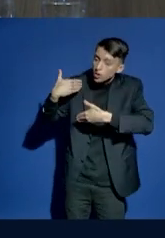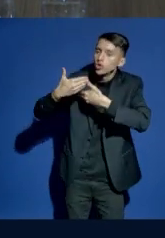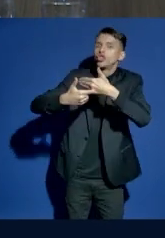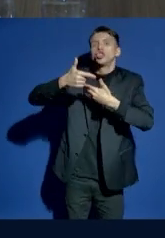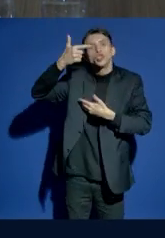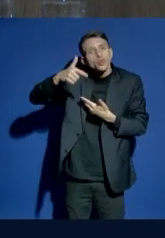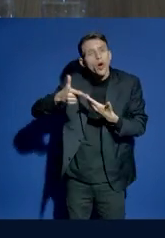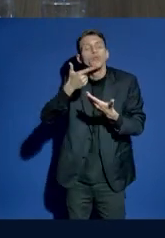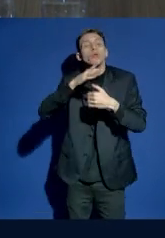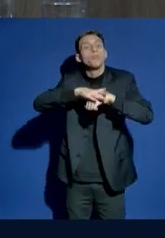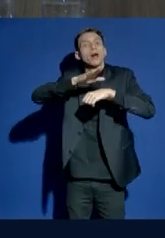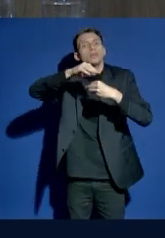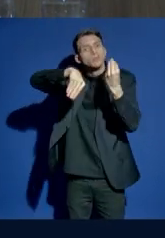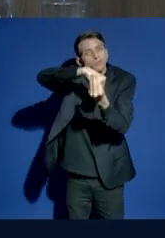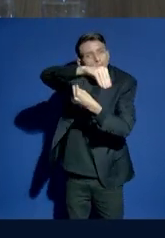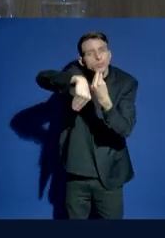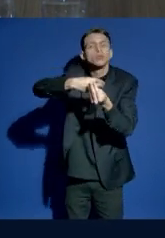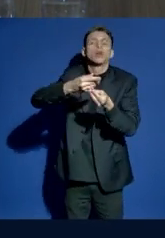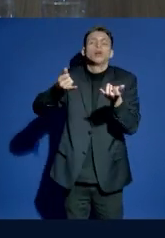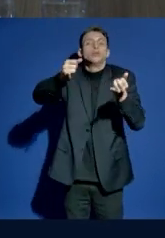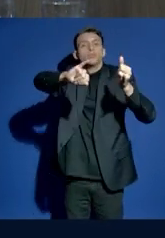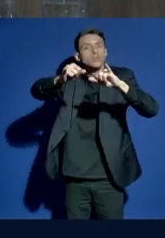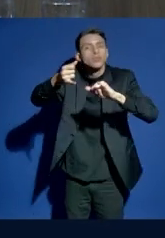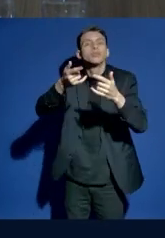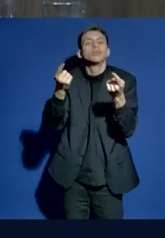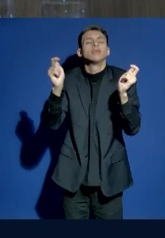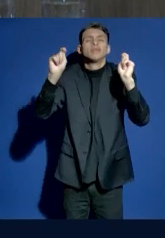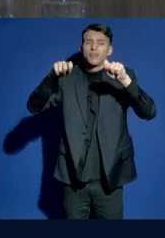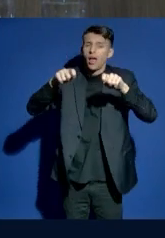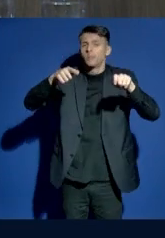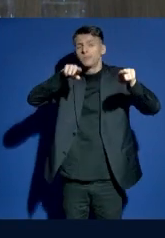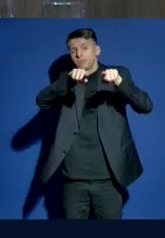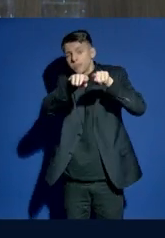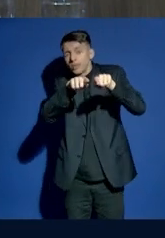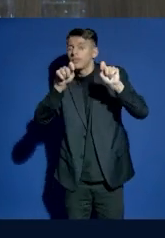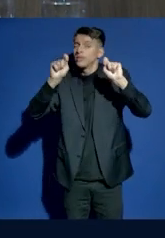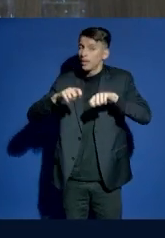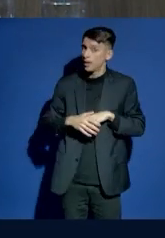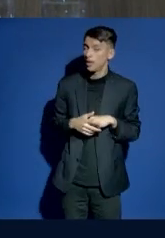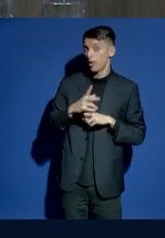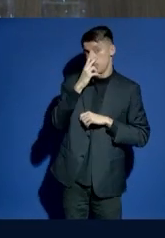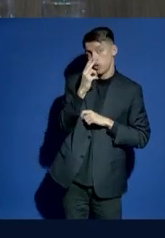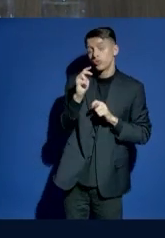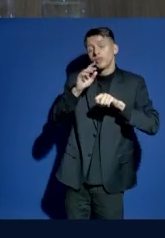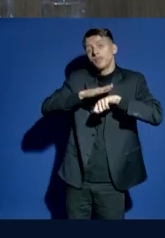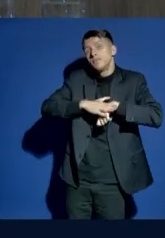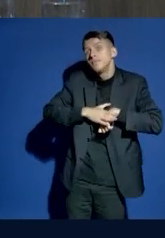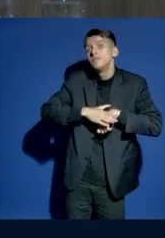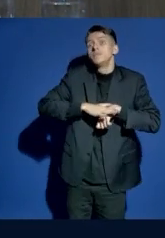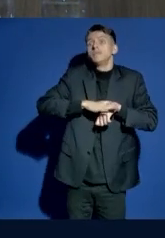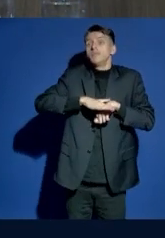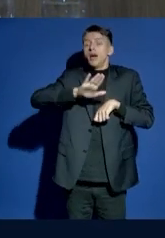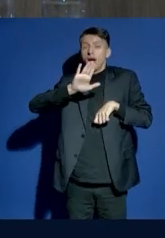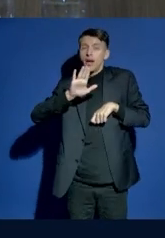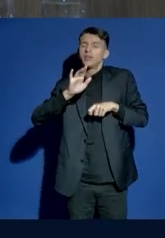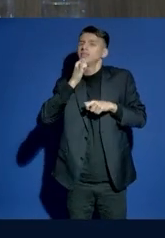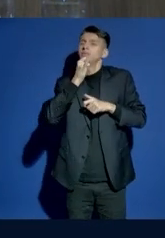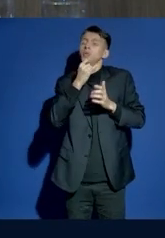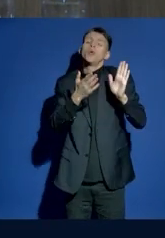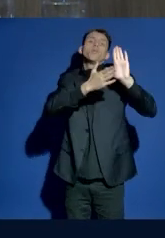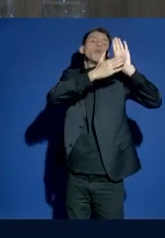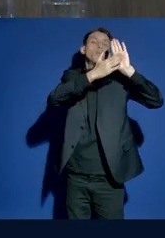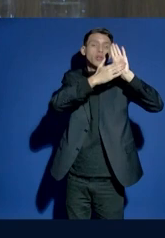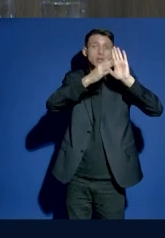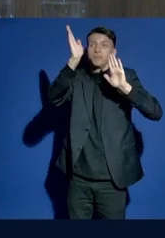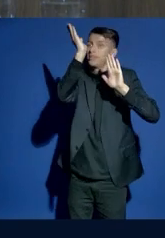a ter uma participação relevante como combustível competitivo que é. E você tem várias formas de ampliar a oferta brasileira e